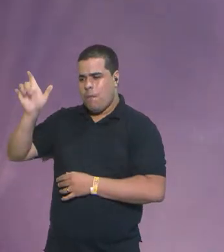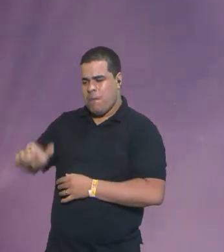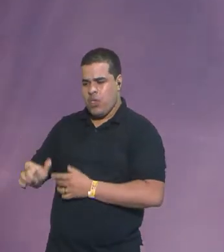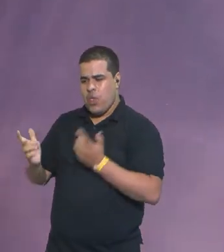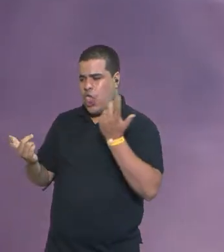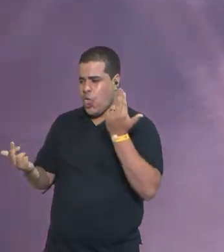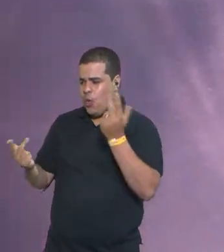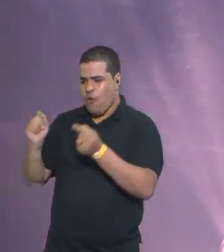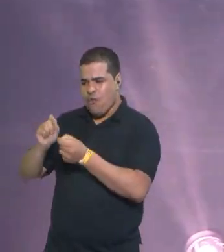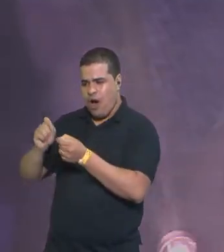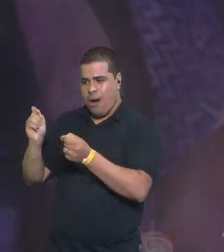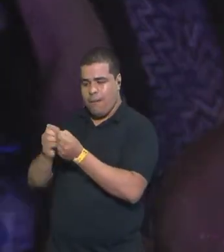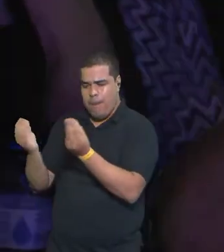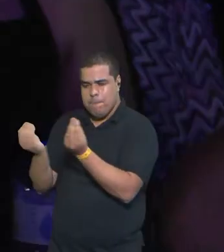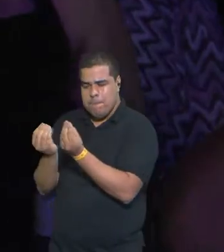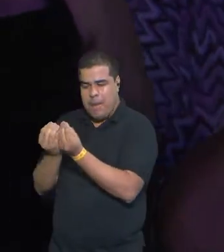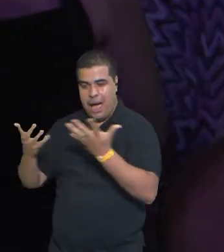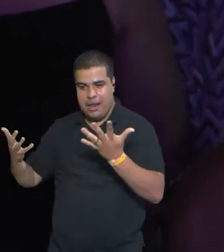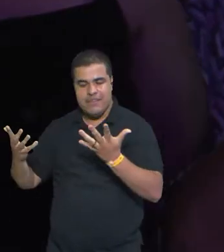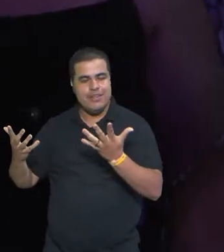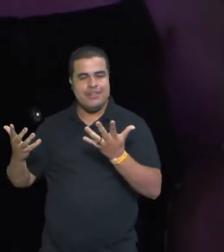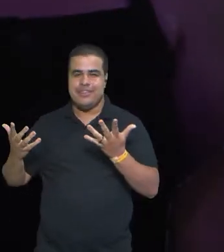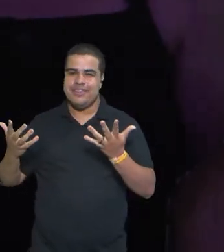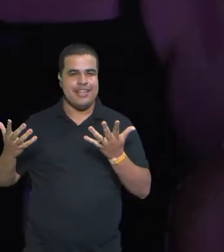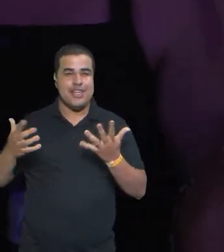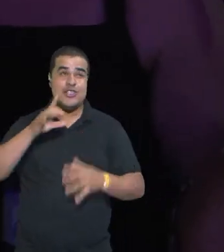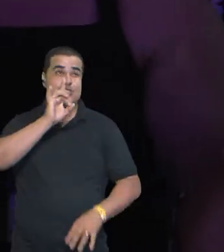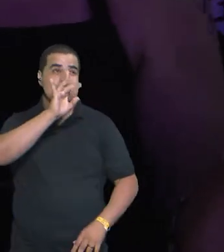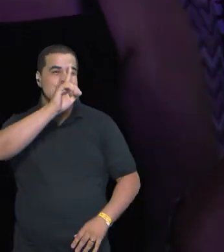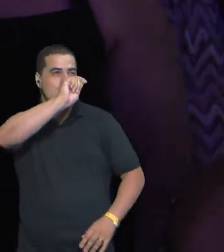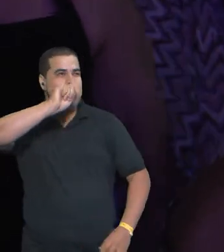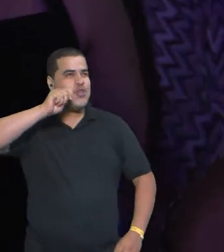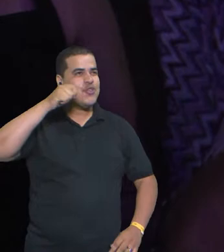mestre não há outro que possa fazer